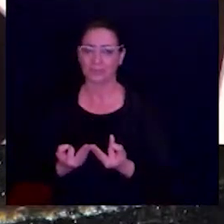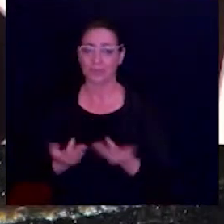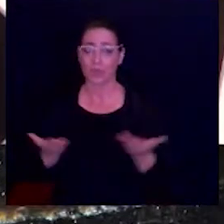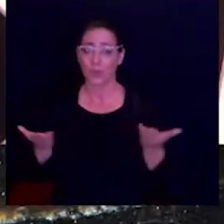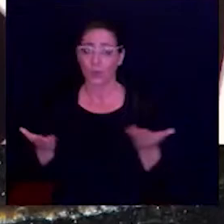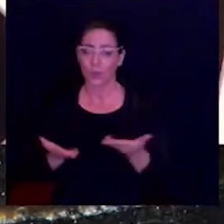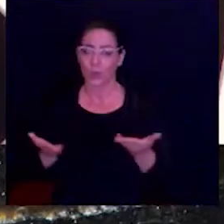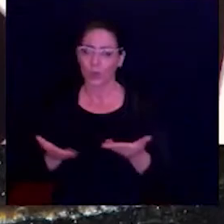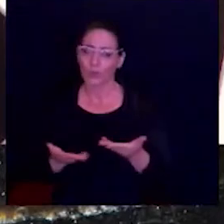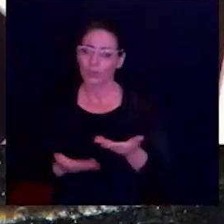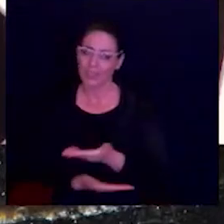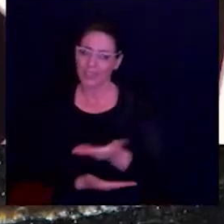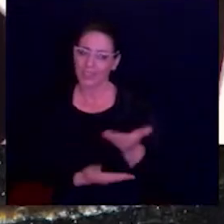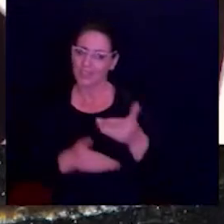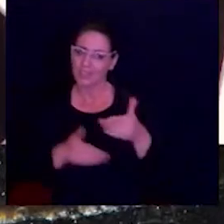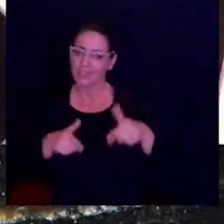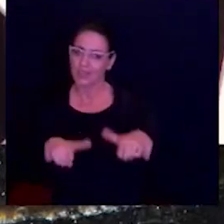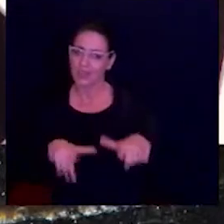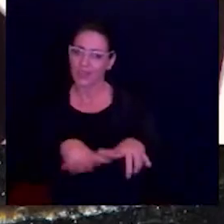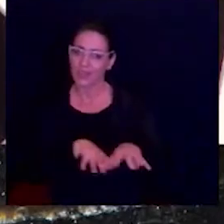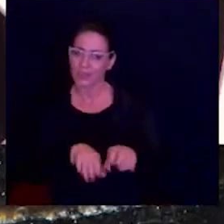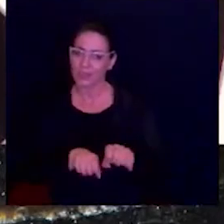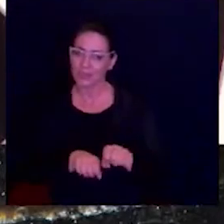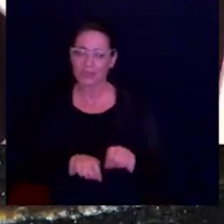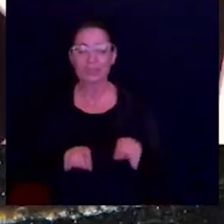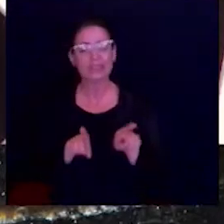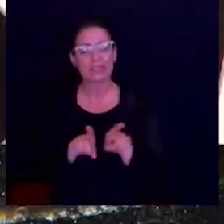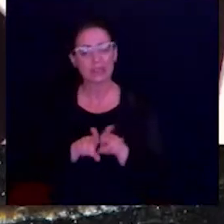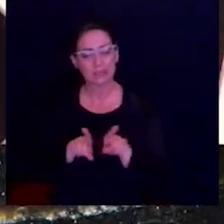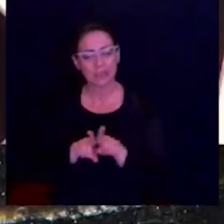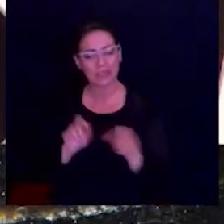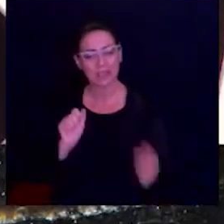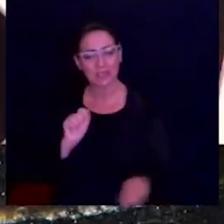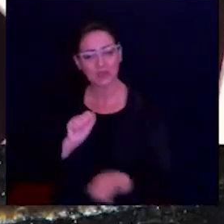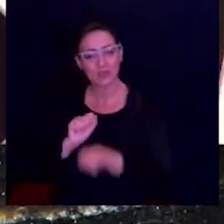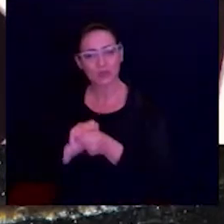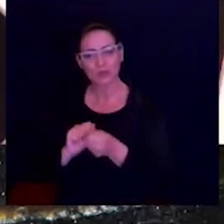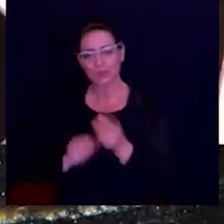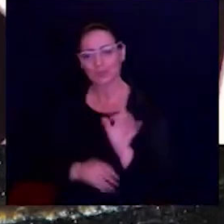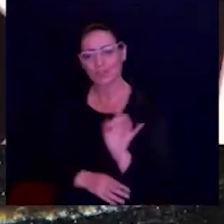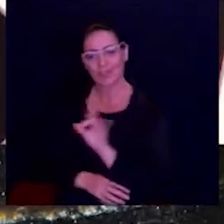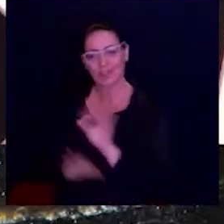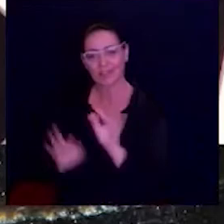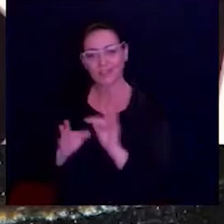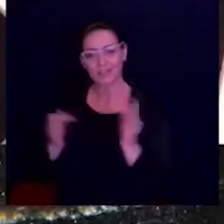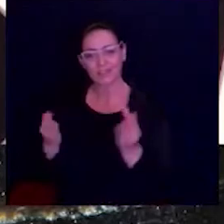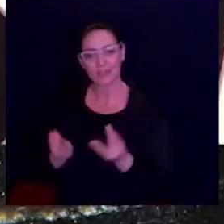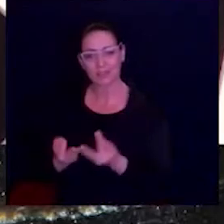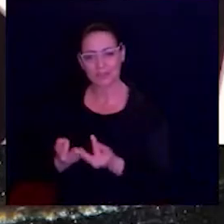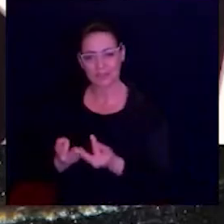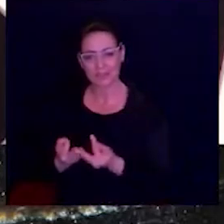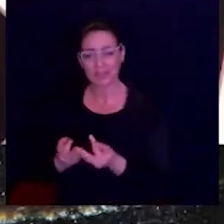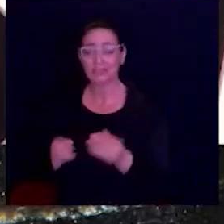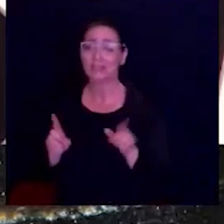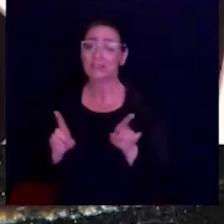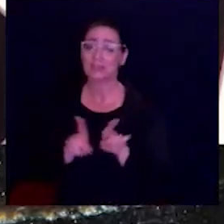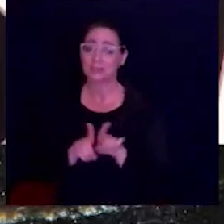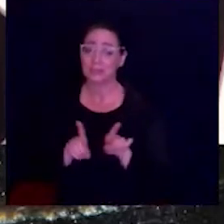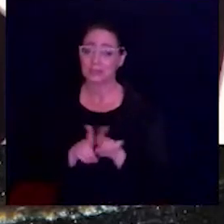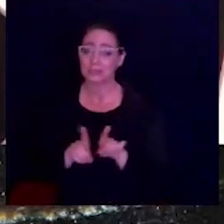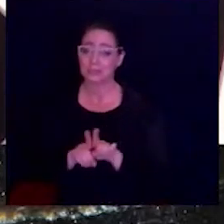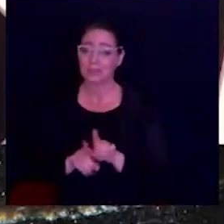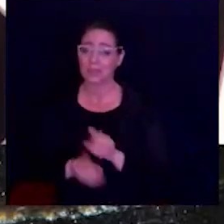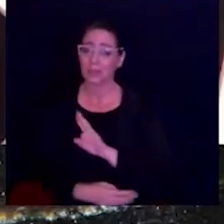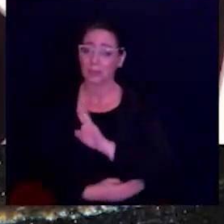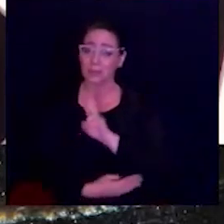hoje eles recebem também é de cada um, de cada uma de vocês. Gostaria também aqui, em nome